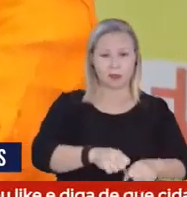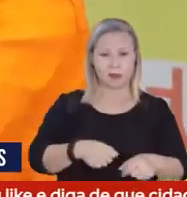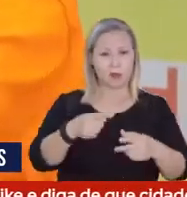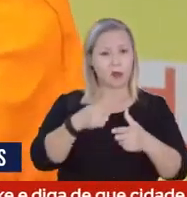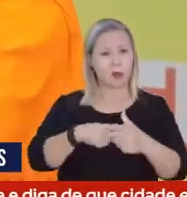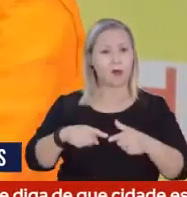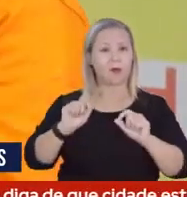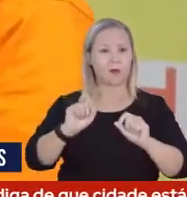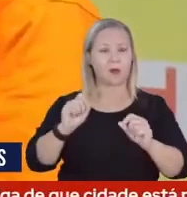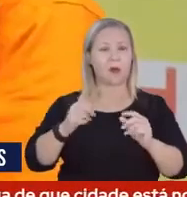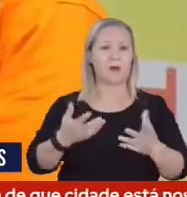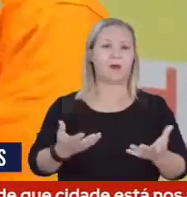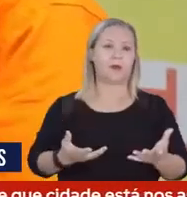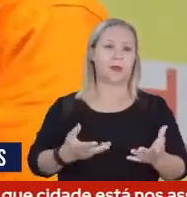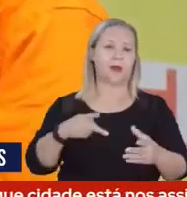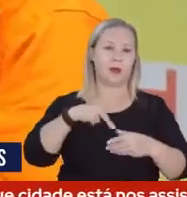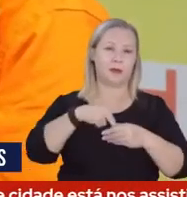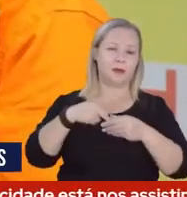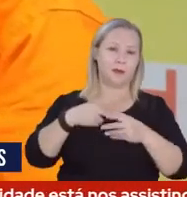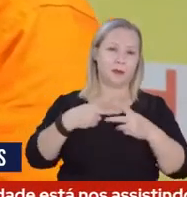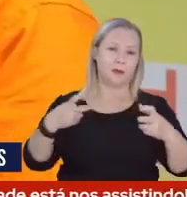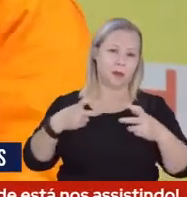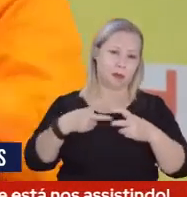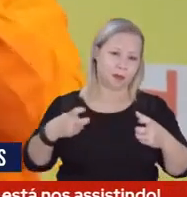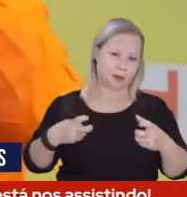a soberania por causa da Petrobras, né, Gabriel?